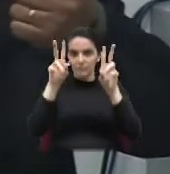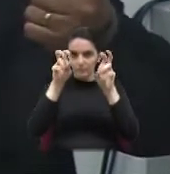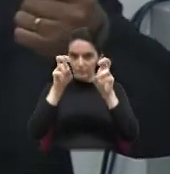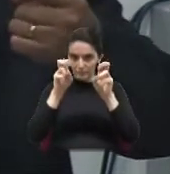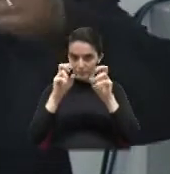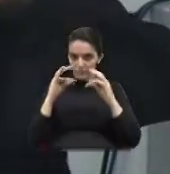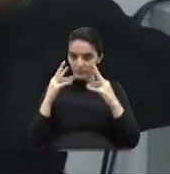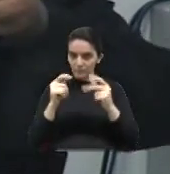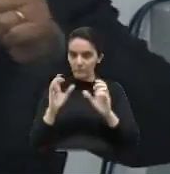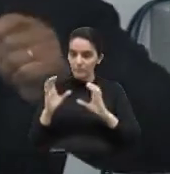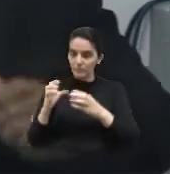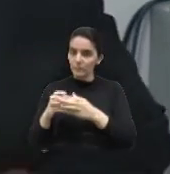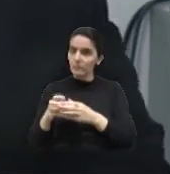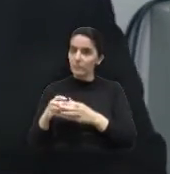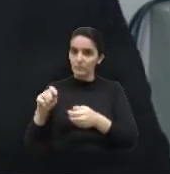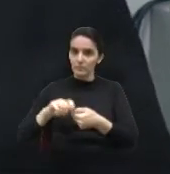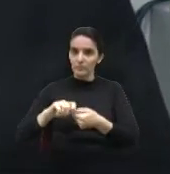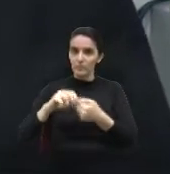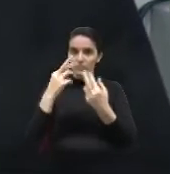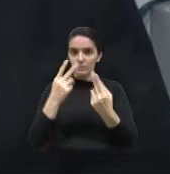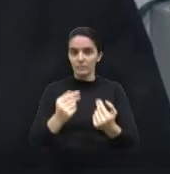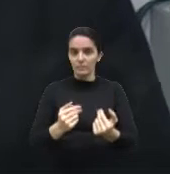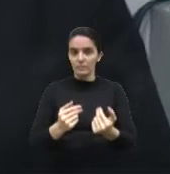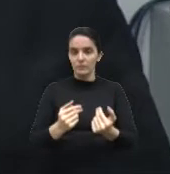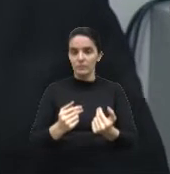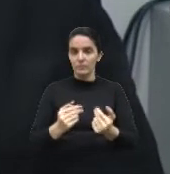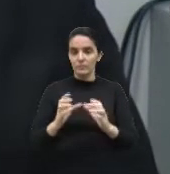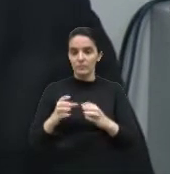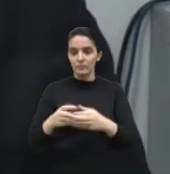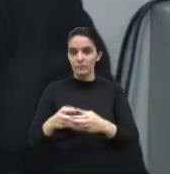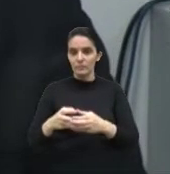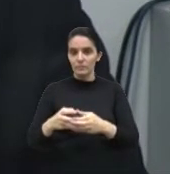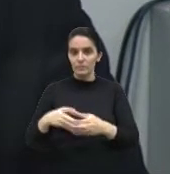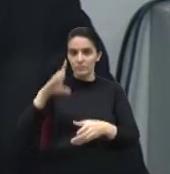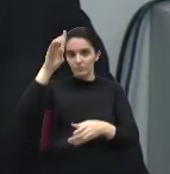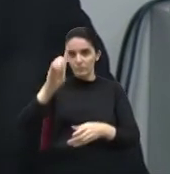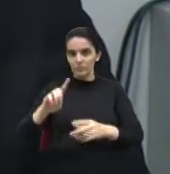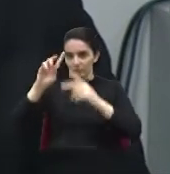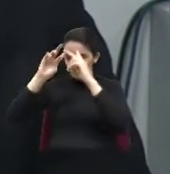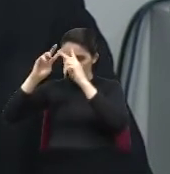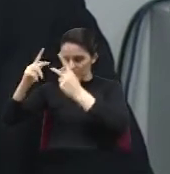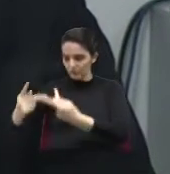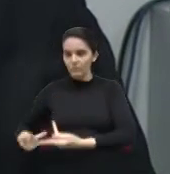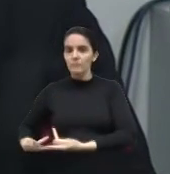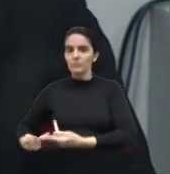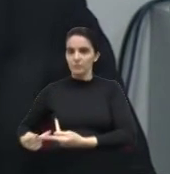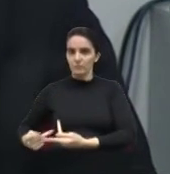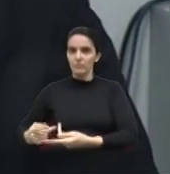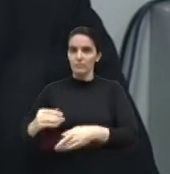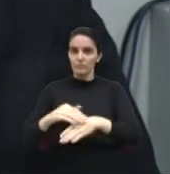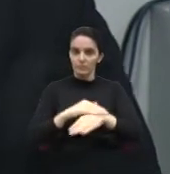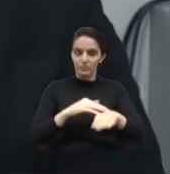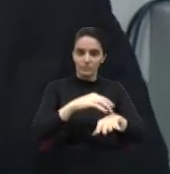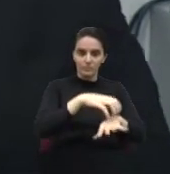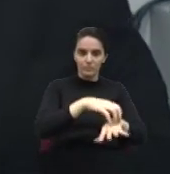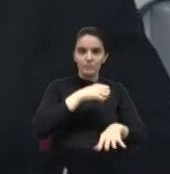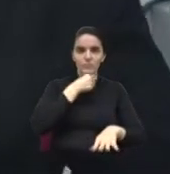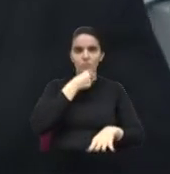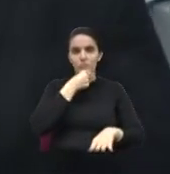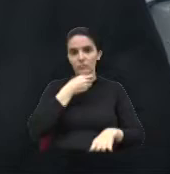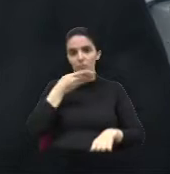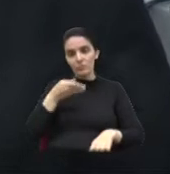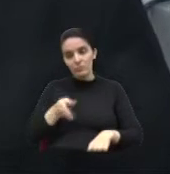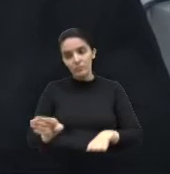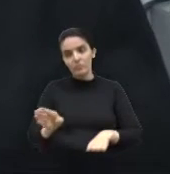comissões deveriam ouvir, como nós fizemos no Direitos Humanos. Fomos provocados aqui a ouvir sobre o Centro do Idoso, fomos lá